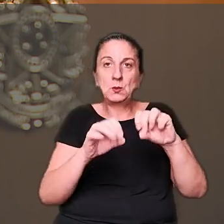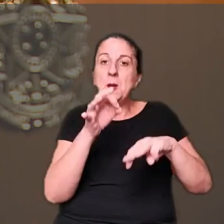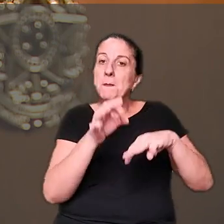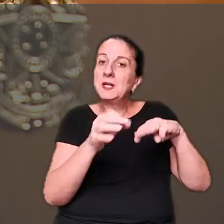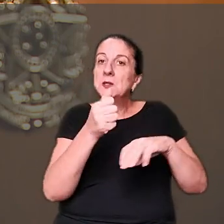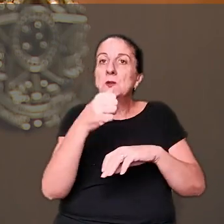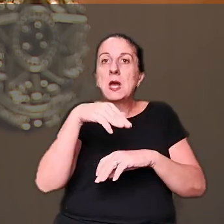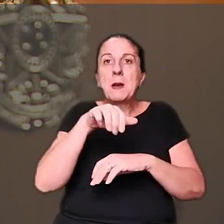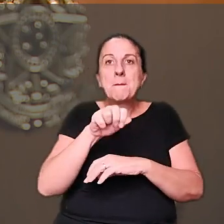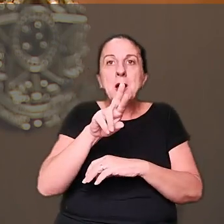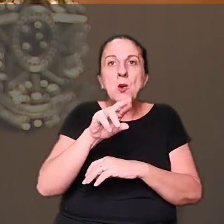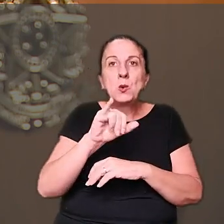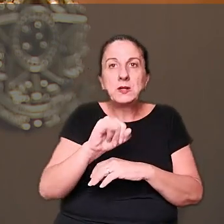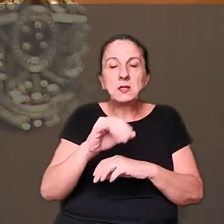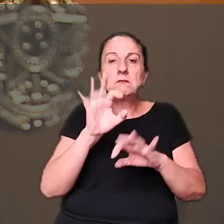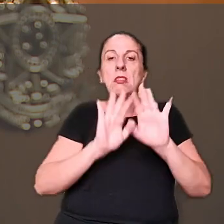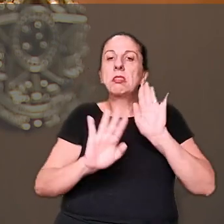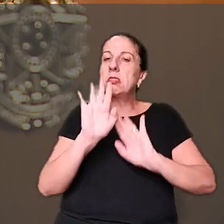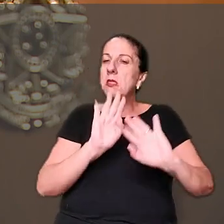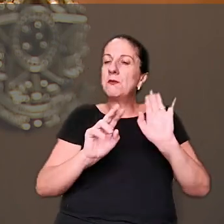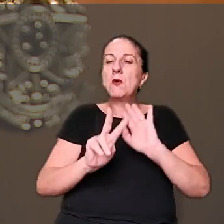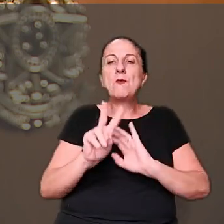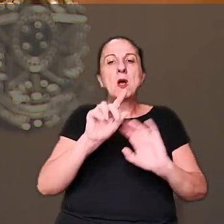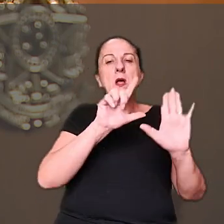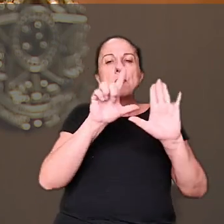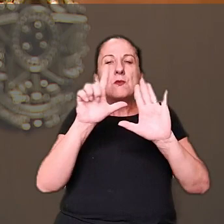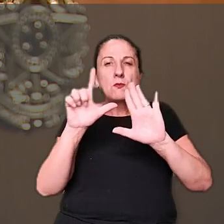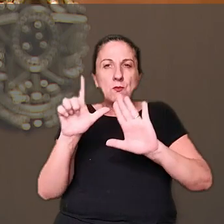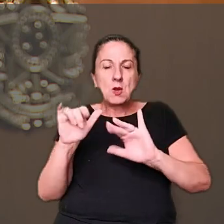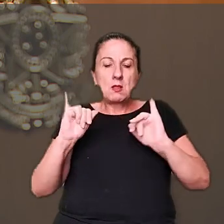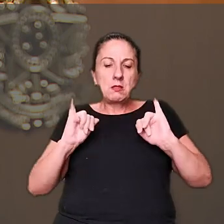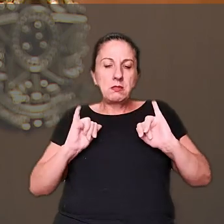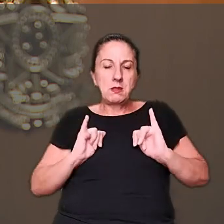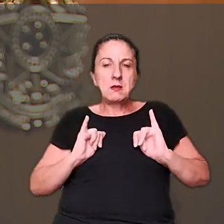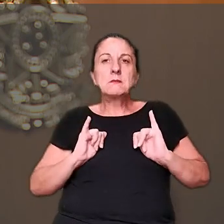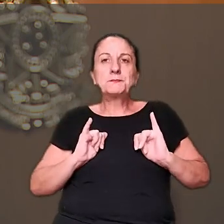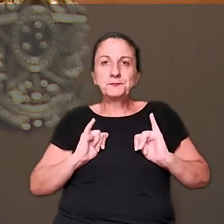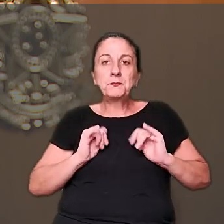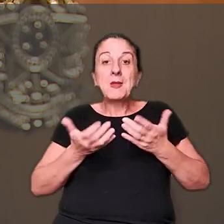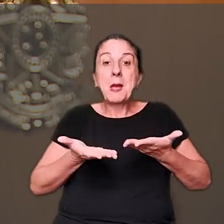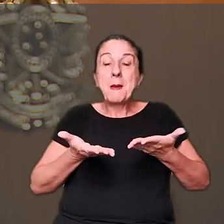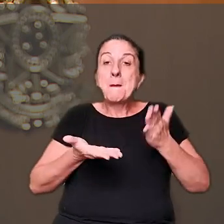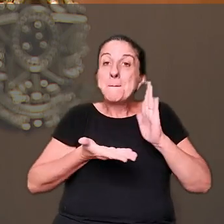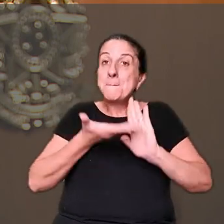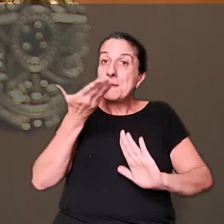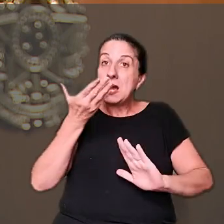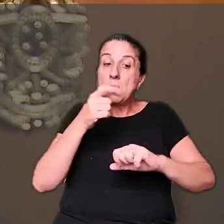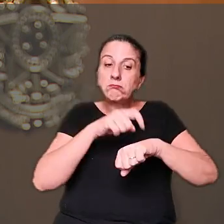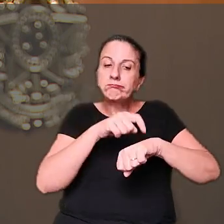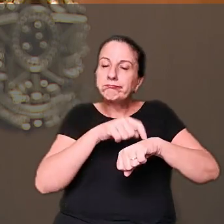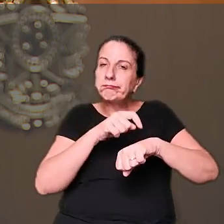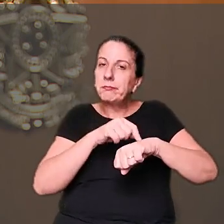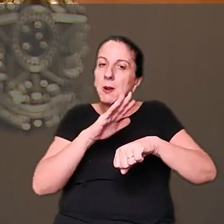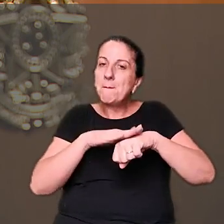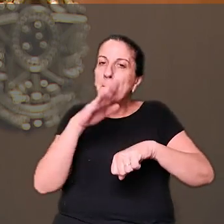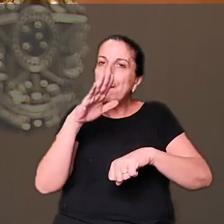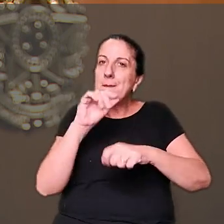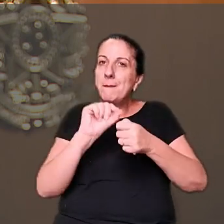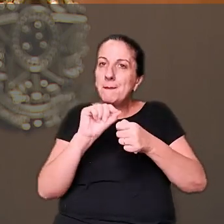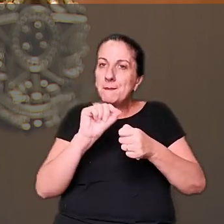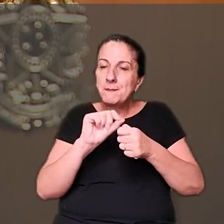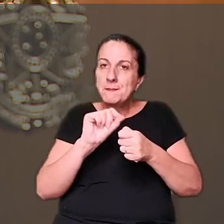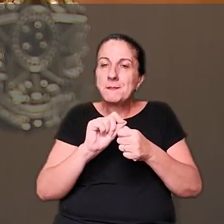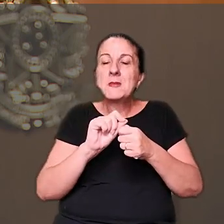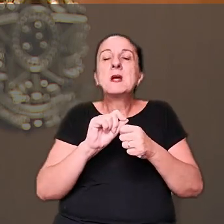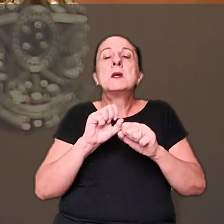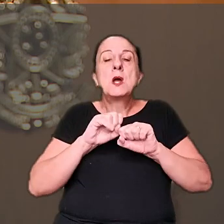relator, ministro Amaury Rodrigues, defendeu que o valor do descanso semanal, que tem remuneração maior devido a horas extras